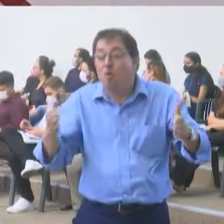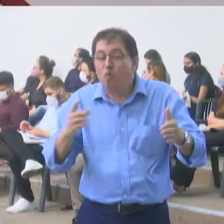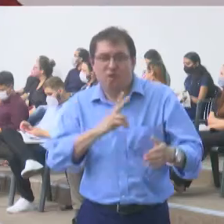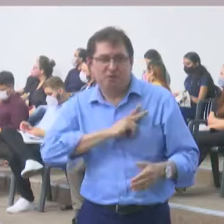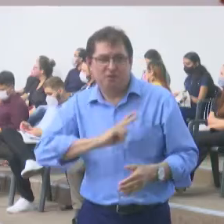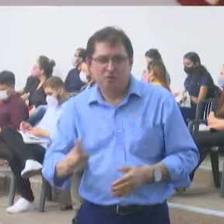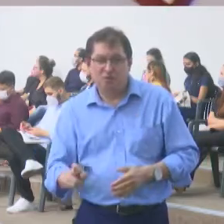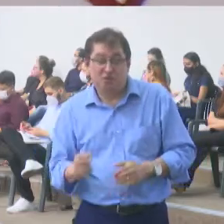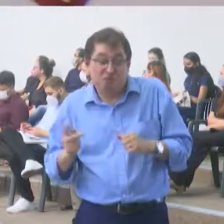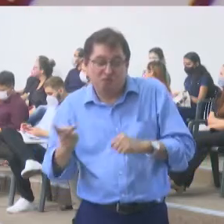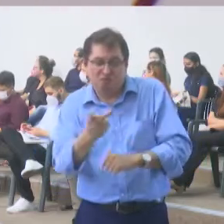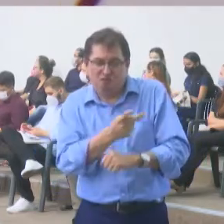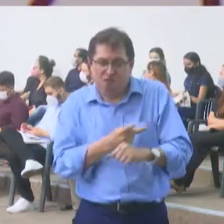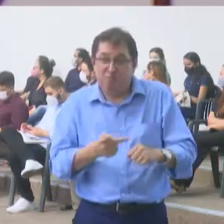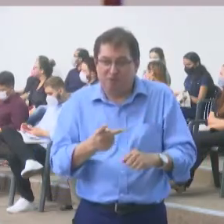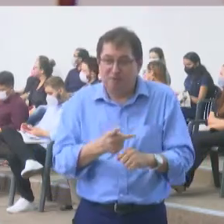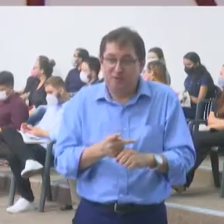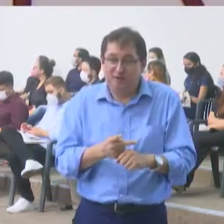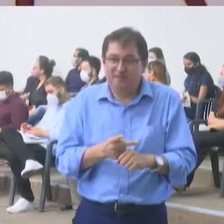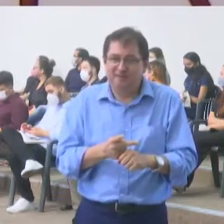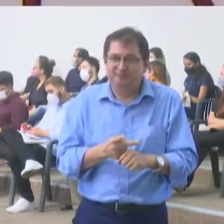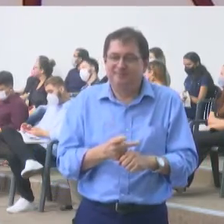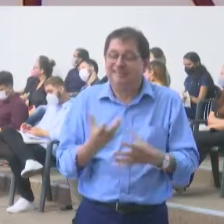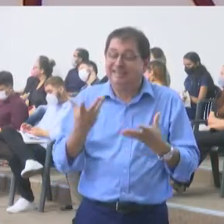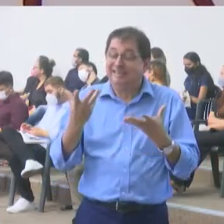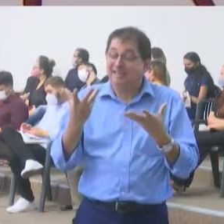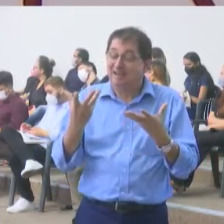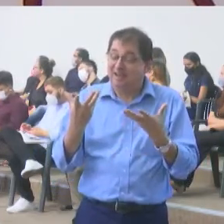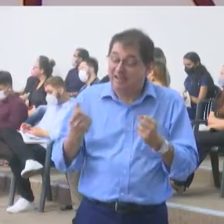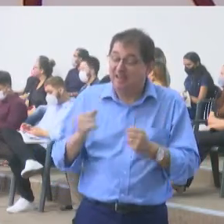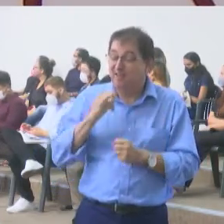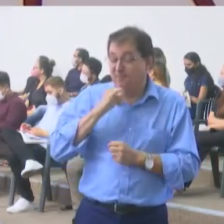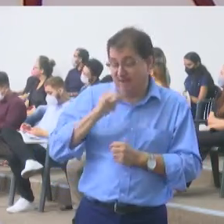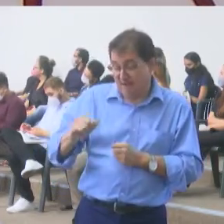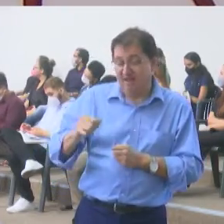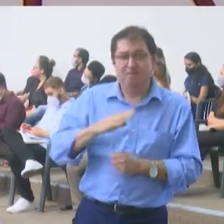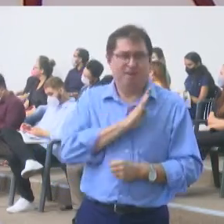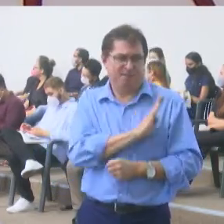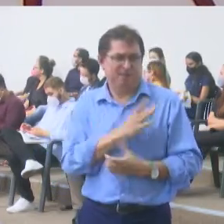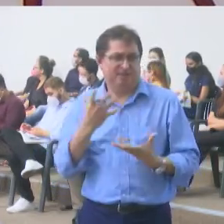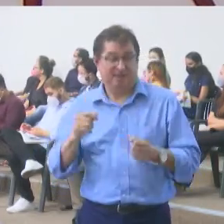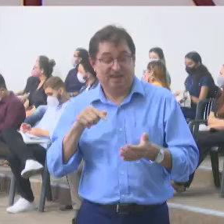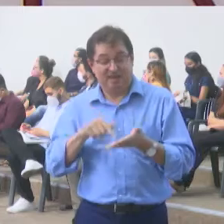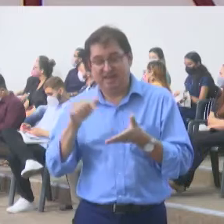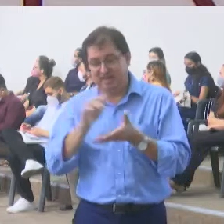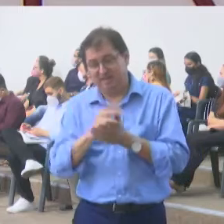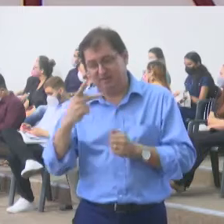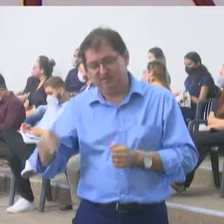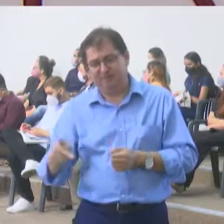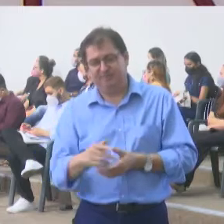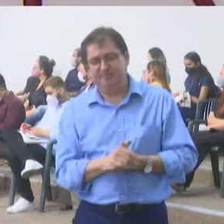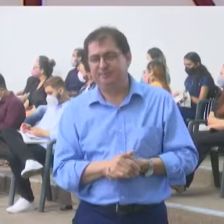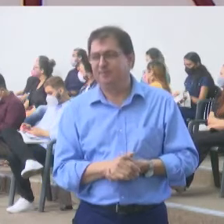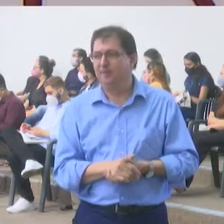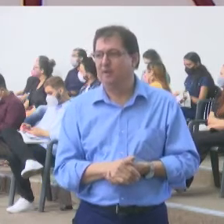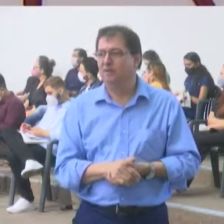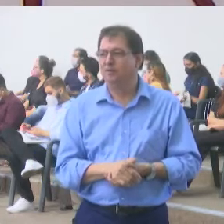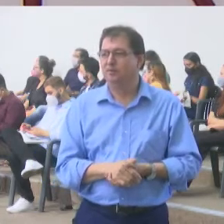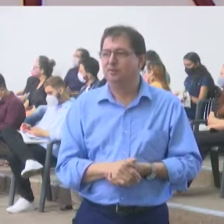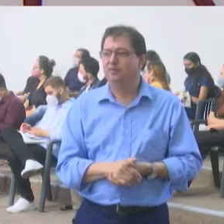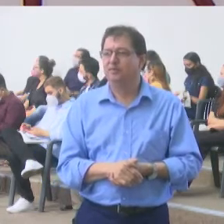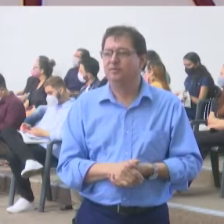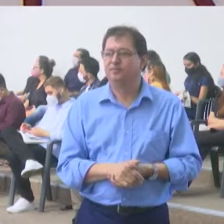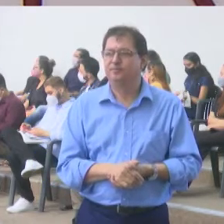Propor casamento a Boaz. Aí nós temos um capítulo inteiro para descrever o campo, um capítulo inteiro para descrever algumas horas da noite, aí